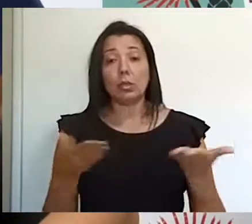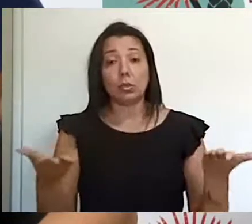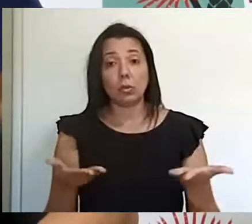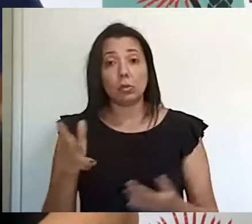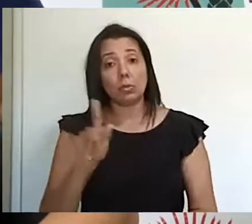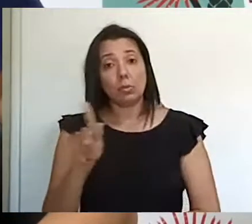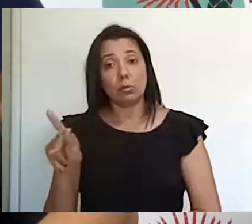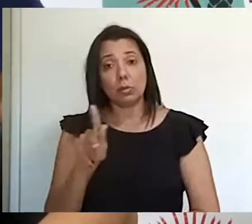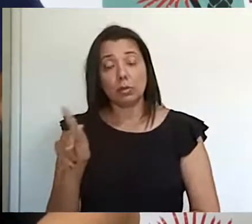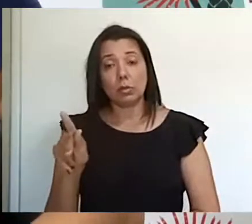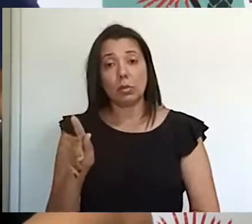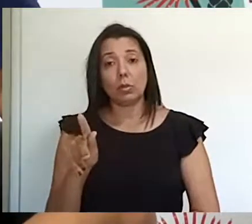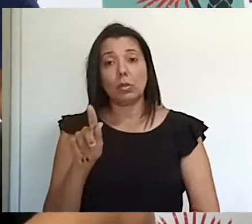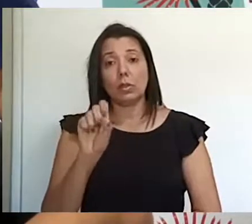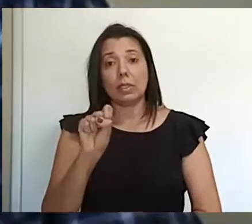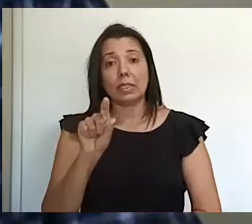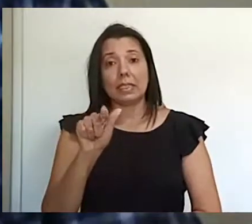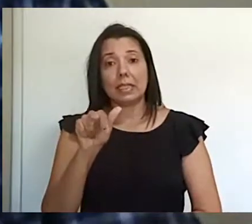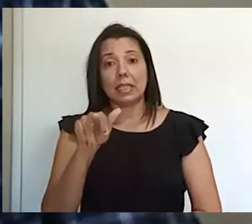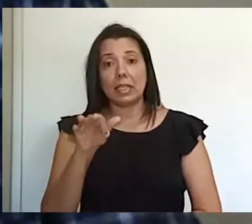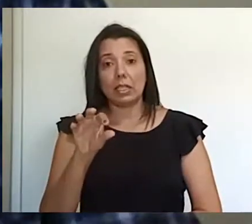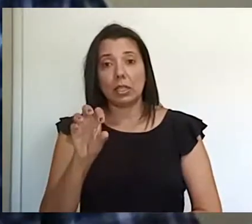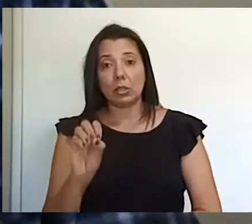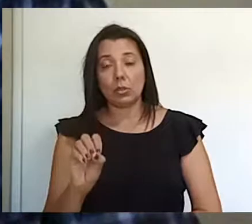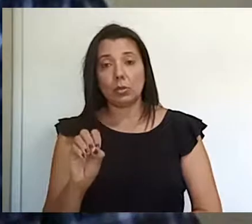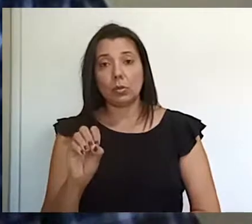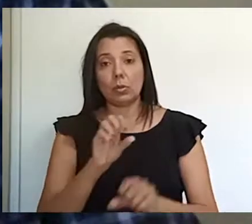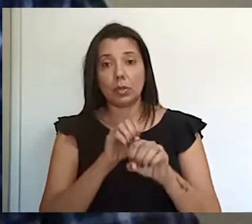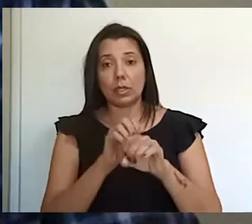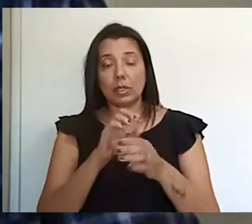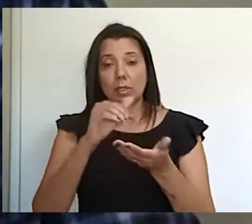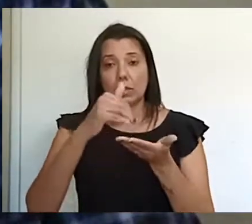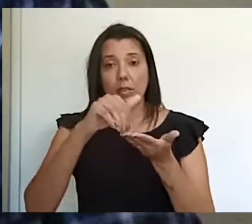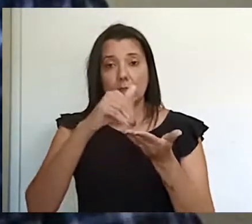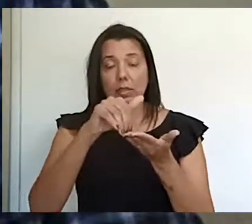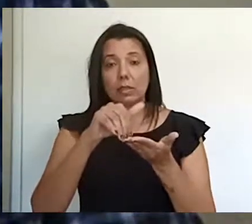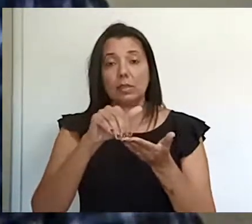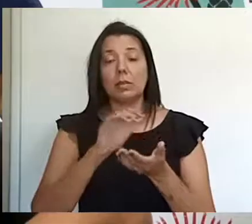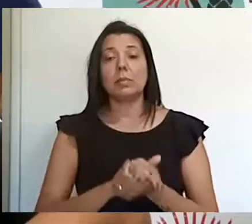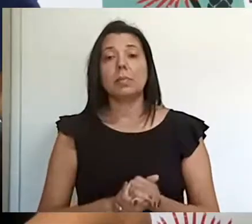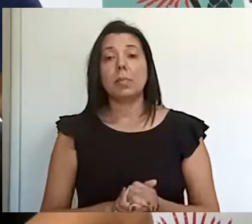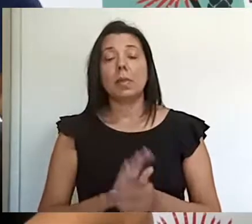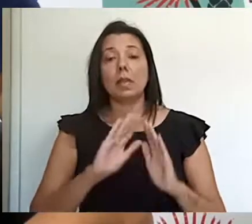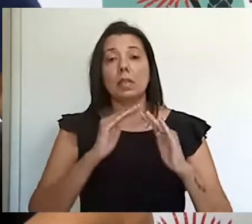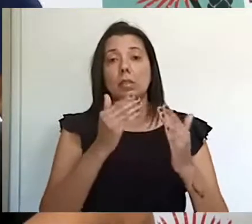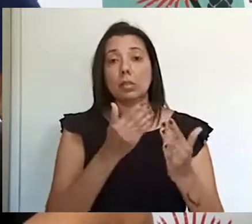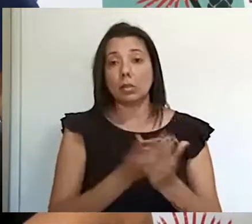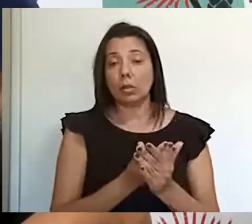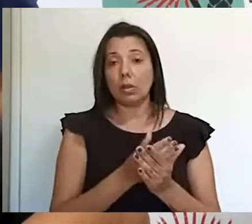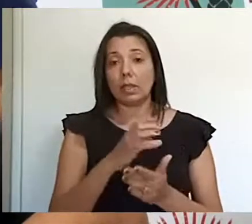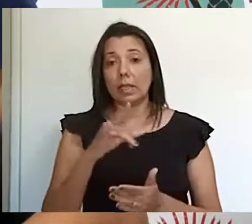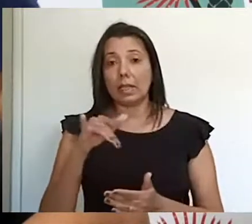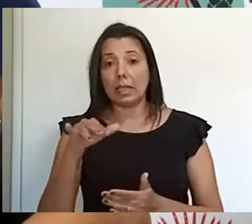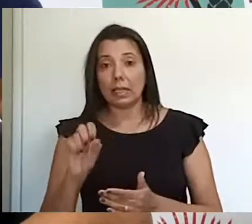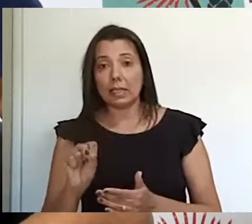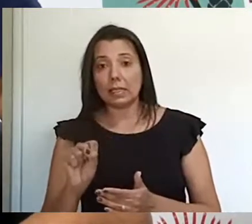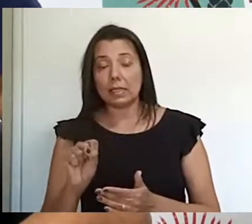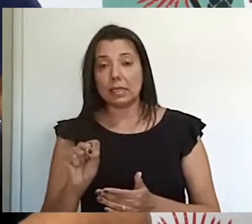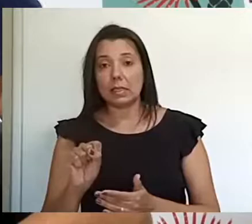Sérgio Luiz Teixeira, que é educador da Secretaria de Educação, na Escola Classe Sonhem de Cima, do